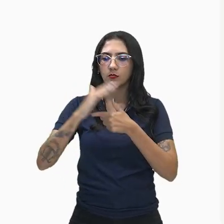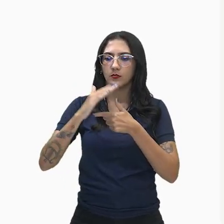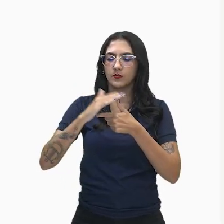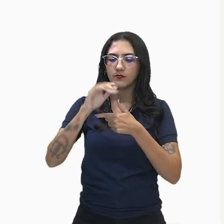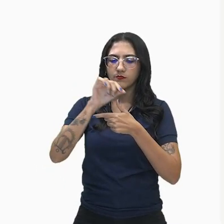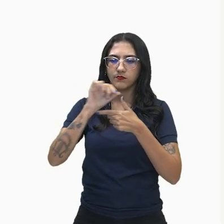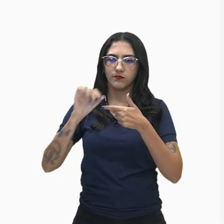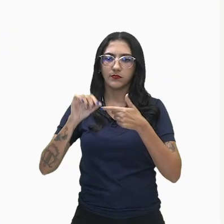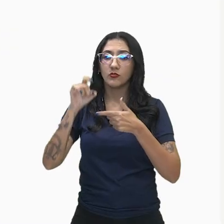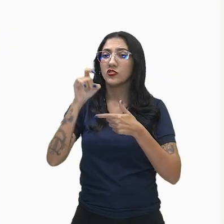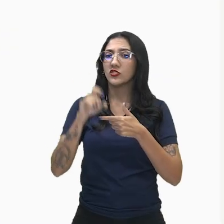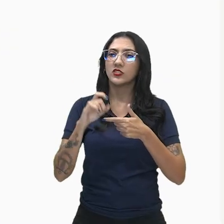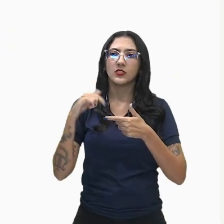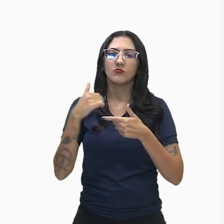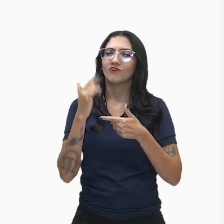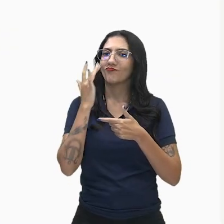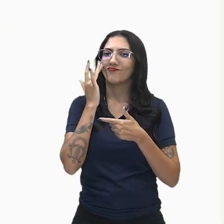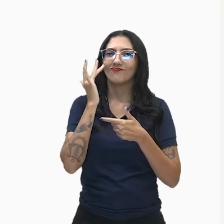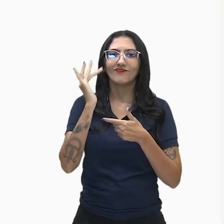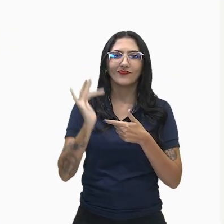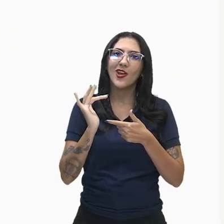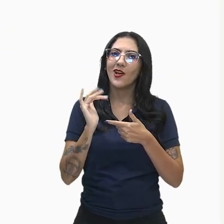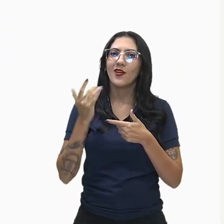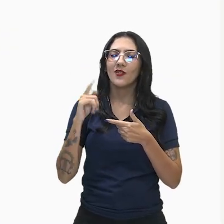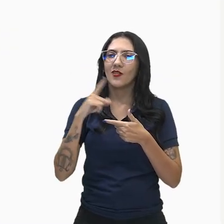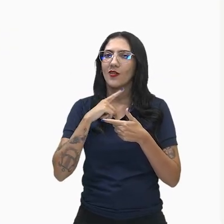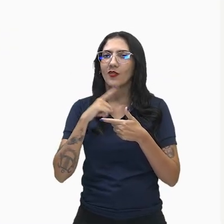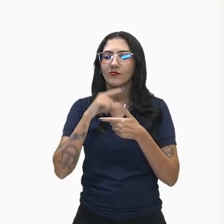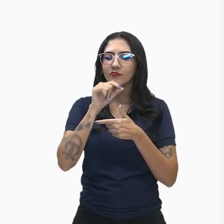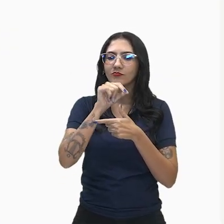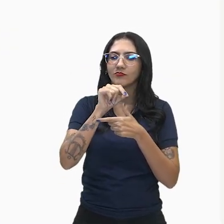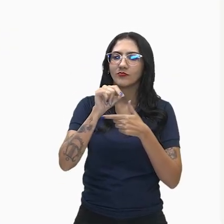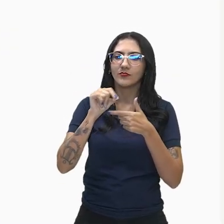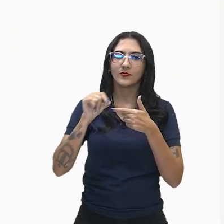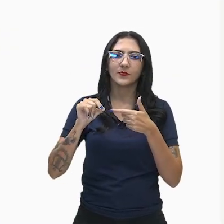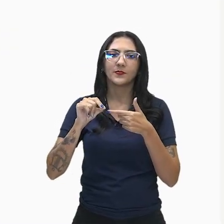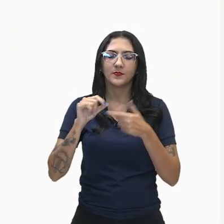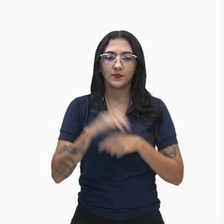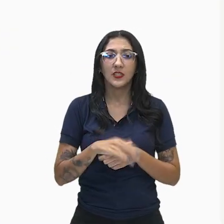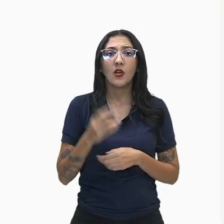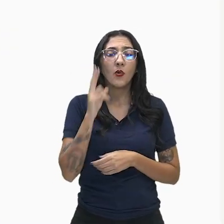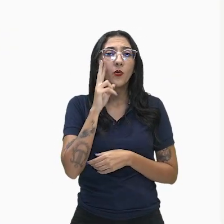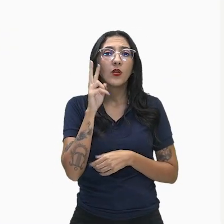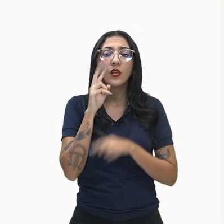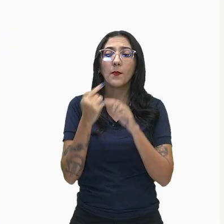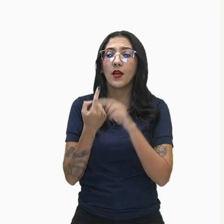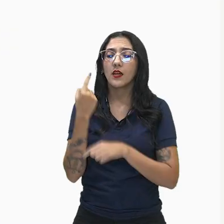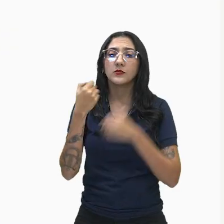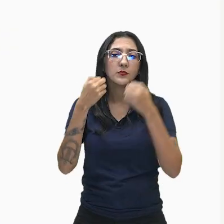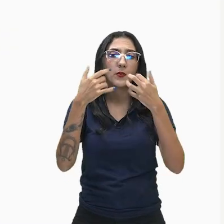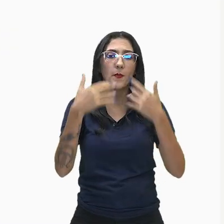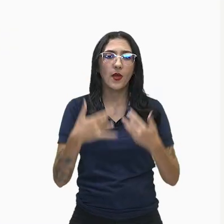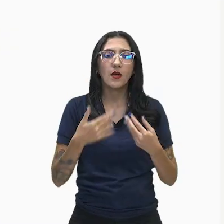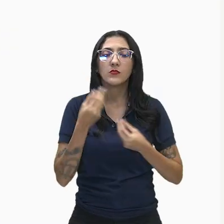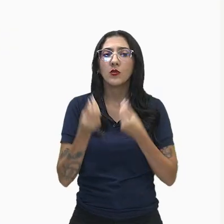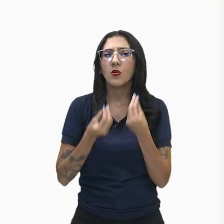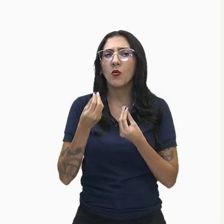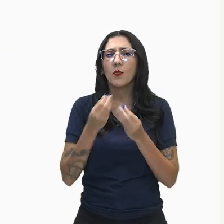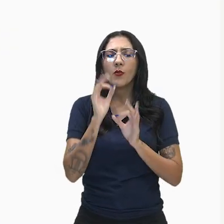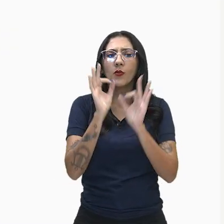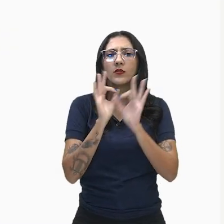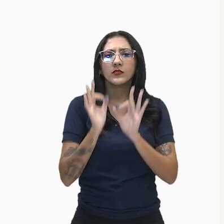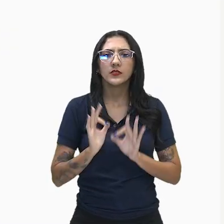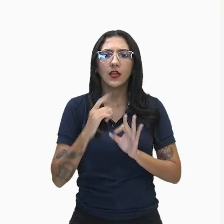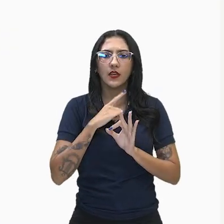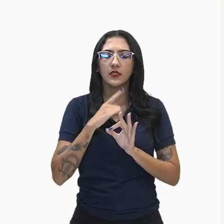tá bom? E aí, você aprendeu bem no iniciozinho da nossa aula, né? Que para responder uma questão como essa, que envolve teorema, envolve